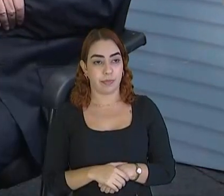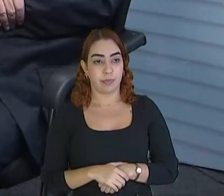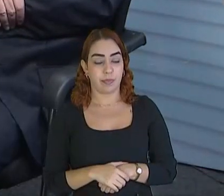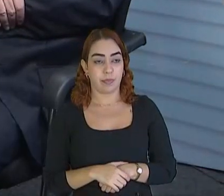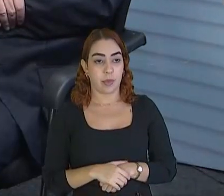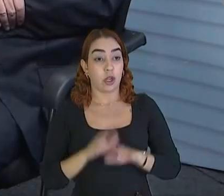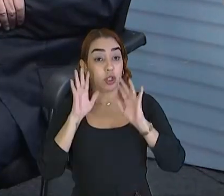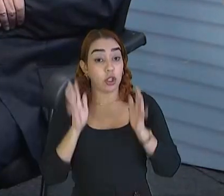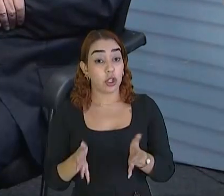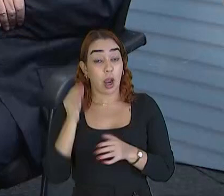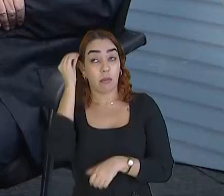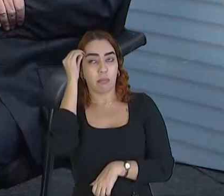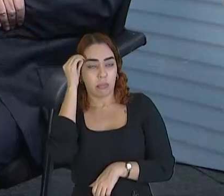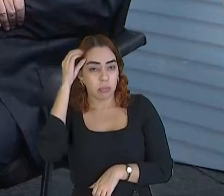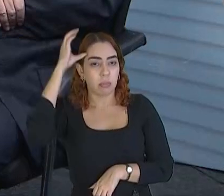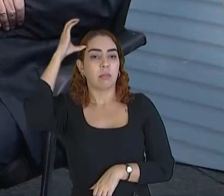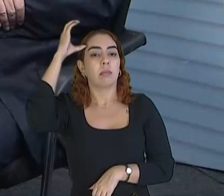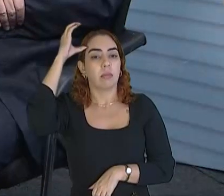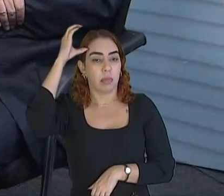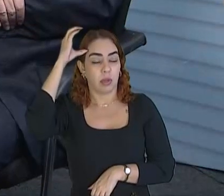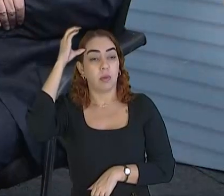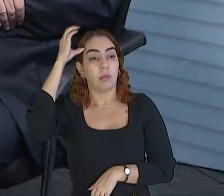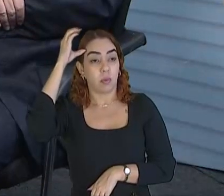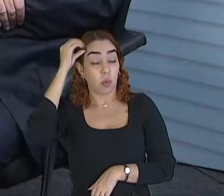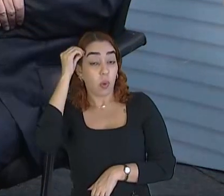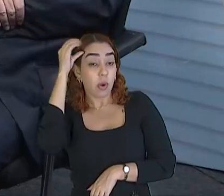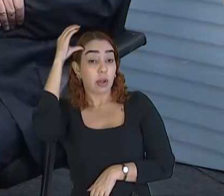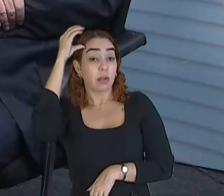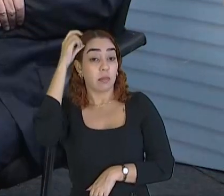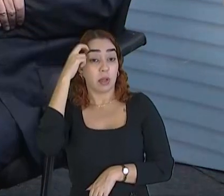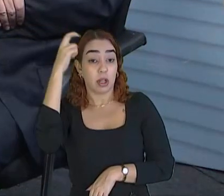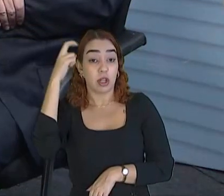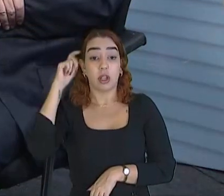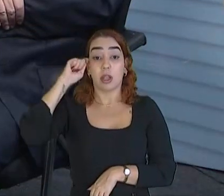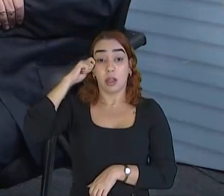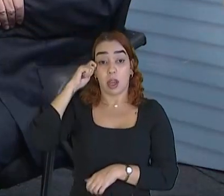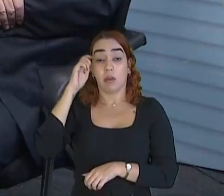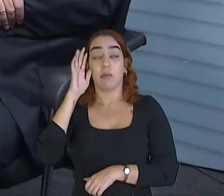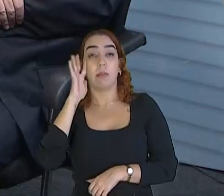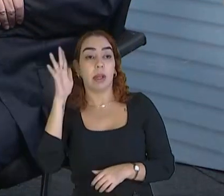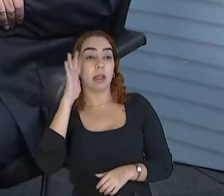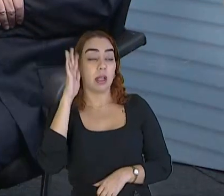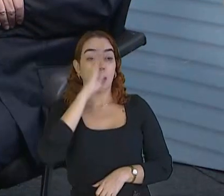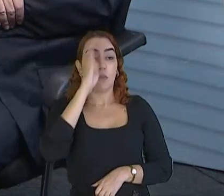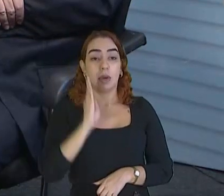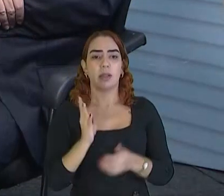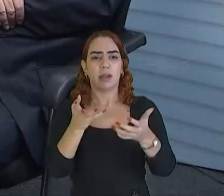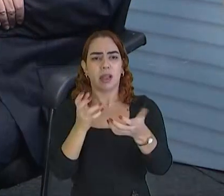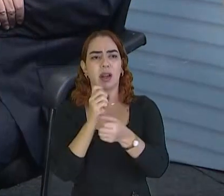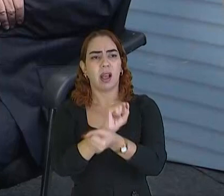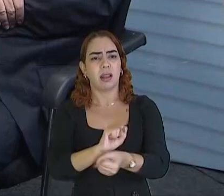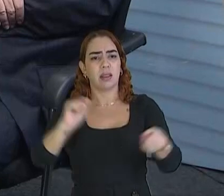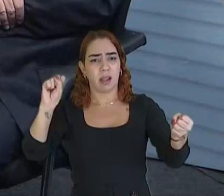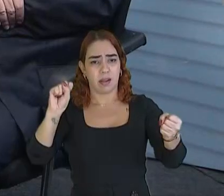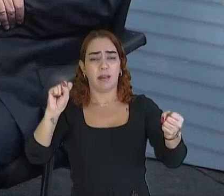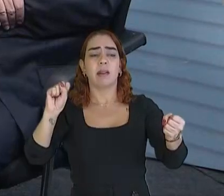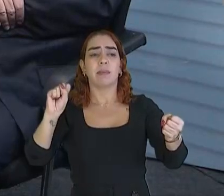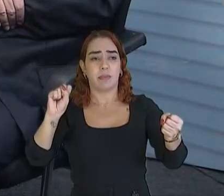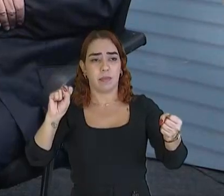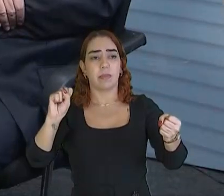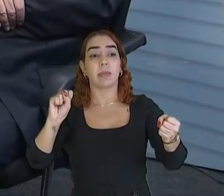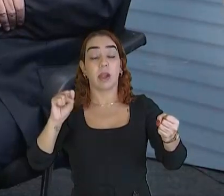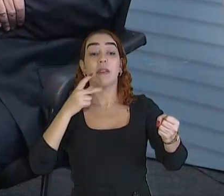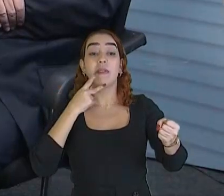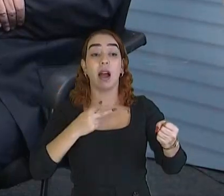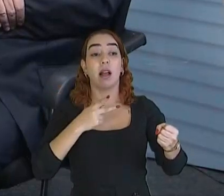Portanto, ele era um pensador, um intelectual negro, pensando o Brasil, pensando, portanto, lutando pela abolição, lutando pela liberdade, dizendo o seguinte: a educação é que